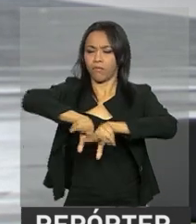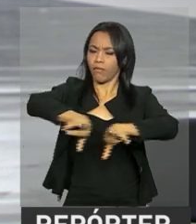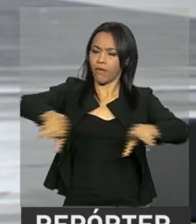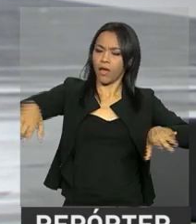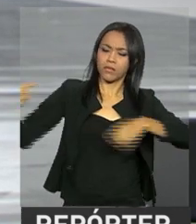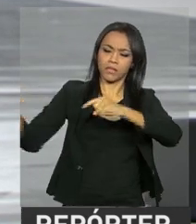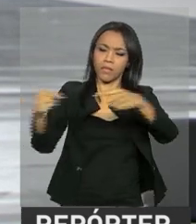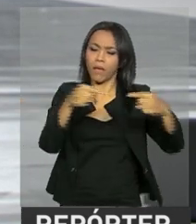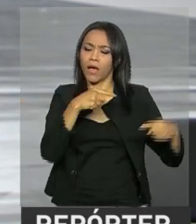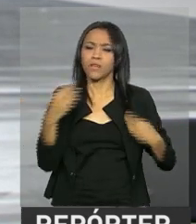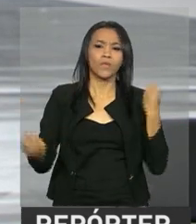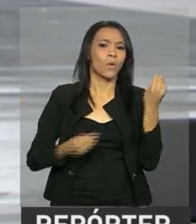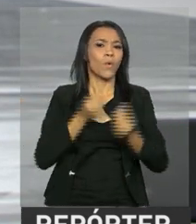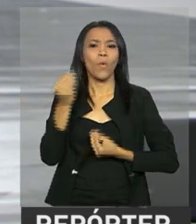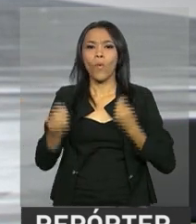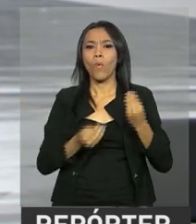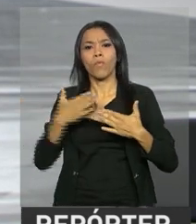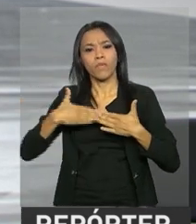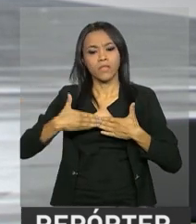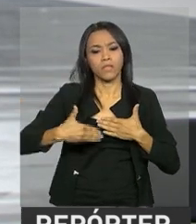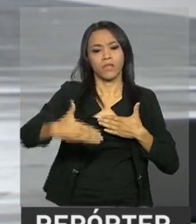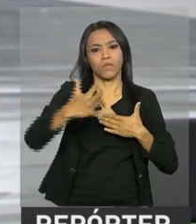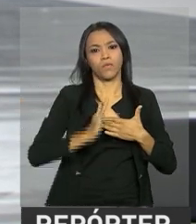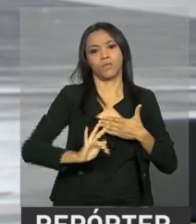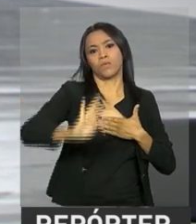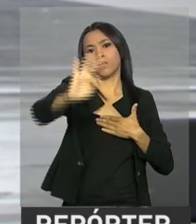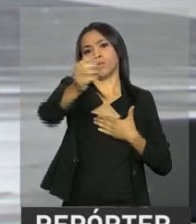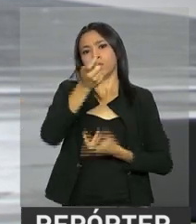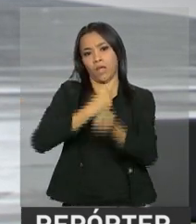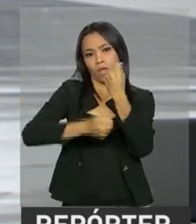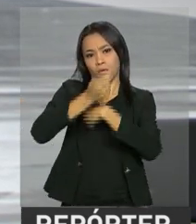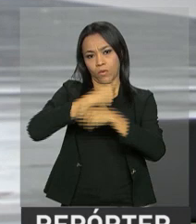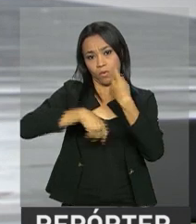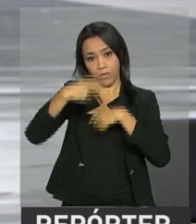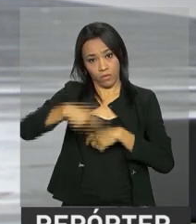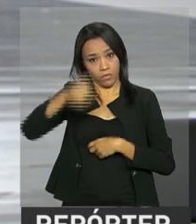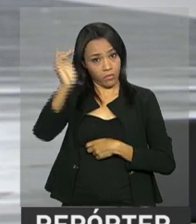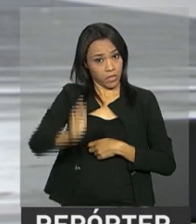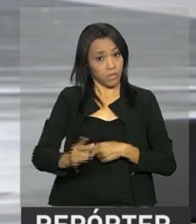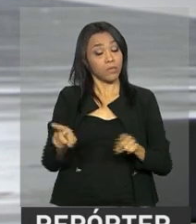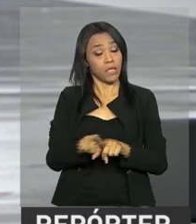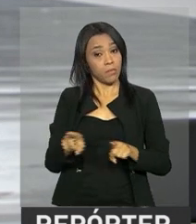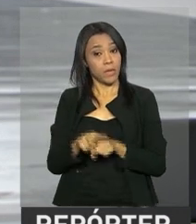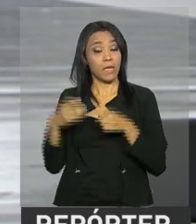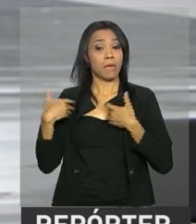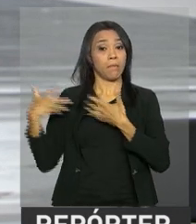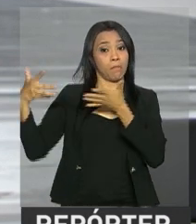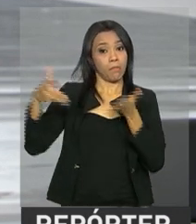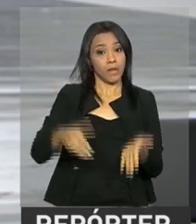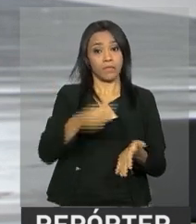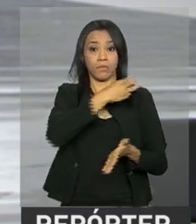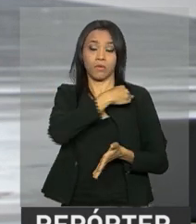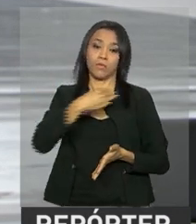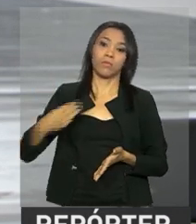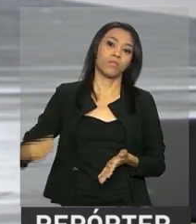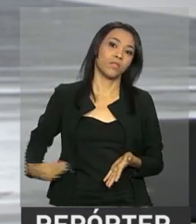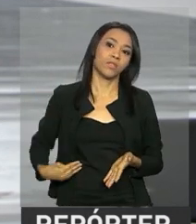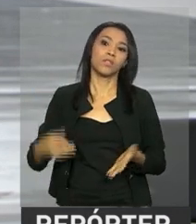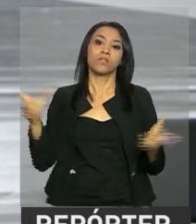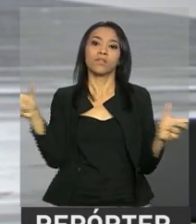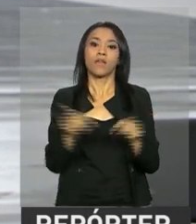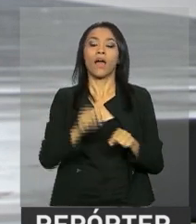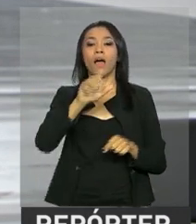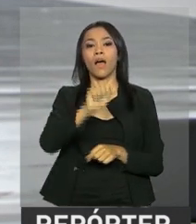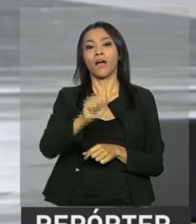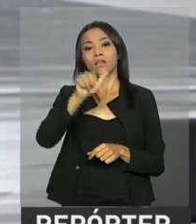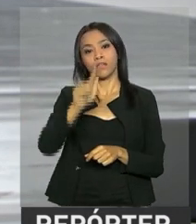aí sobre os rumos da economia e da política no Brasil, e também vai ter a participação do ministro da Transparência, Fiscalização e Controle Controladoria Geral